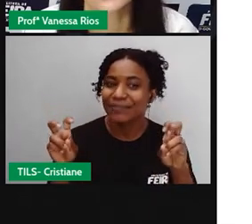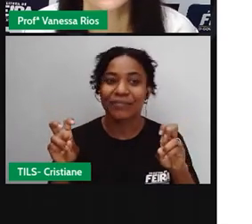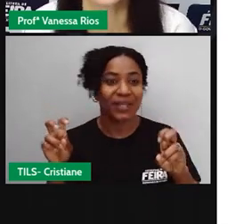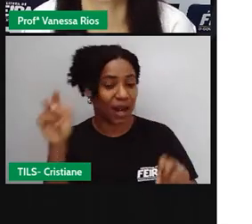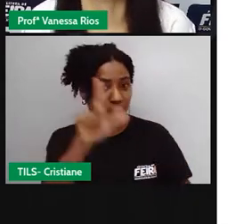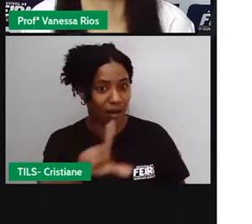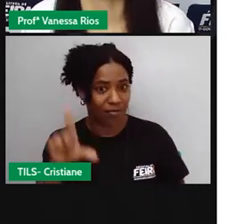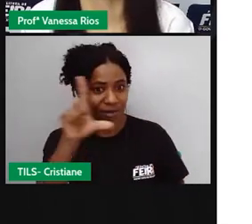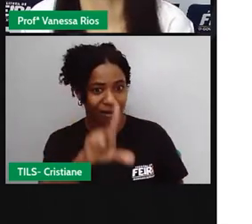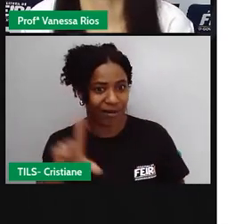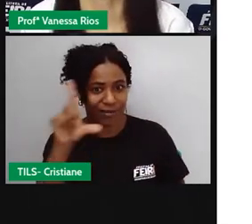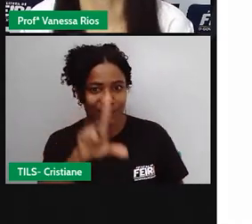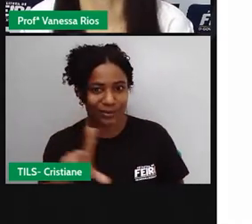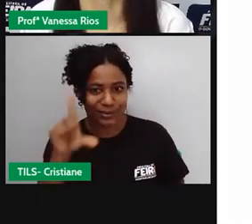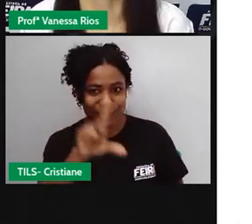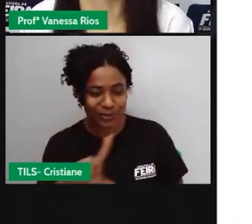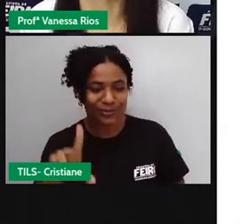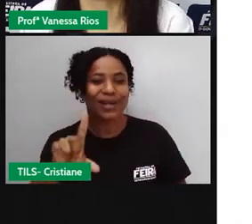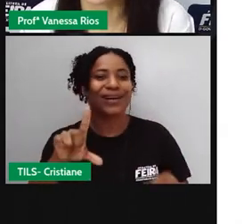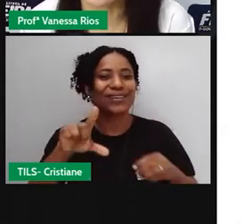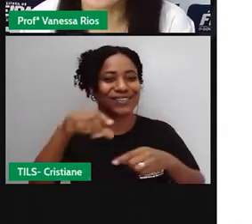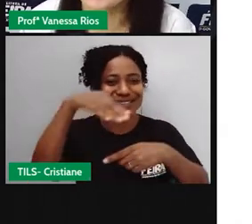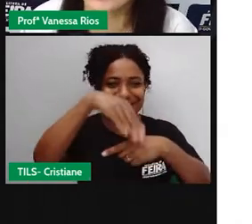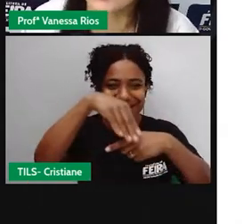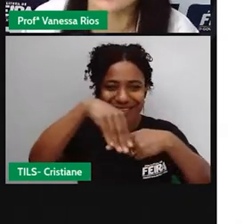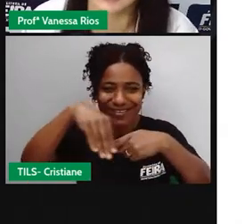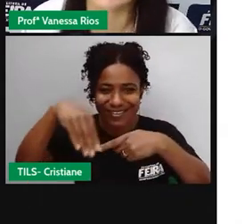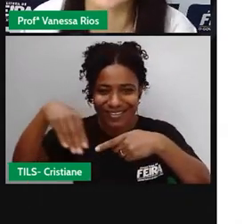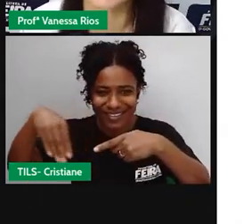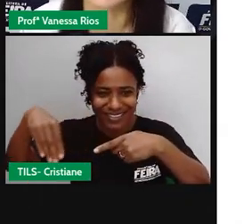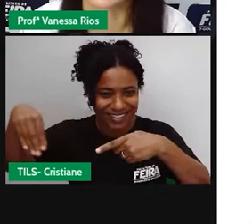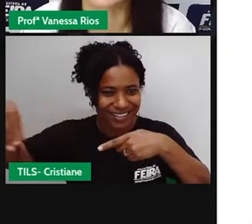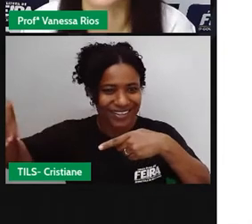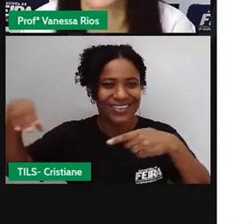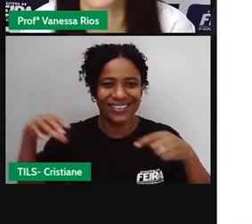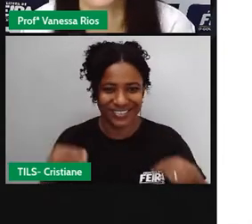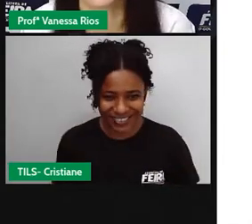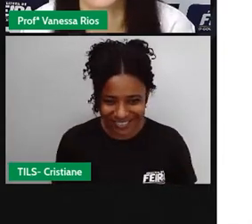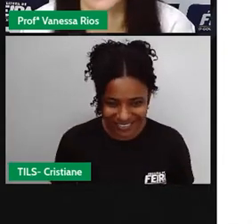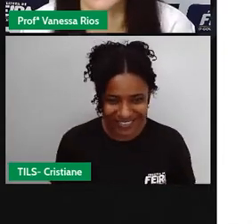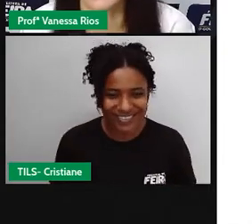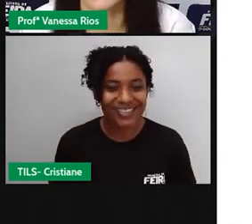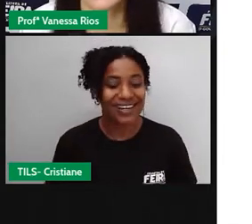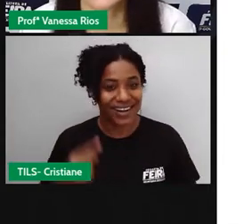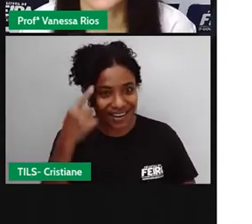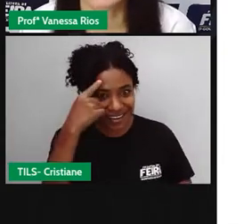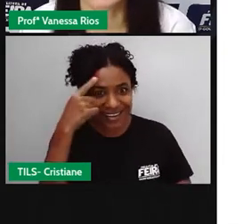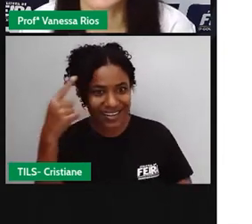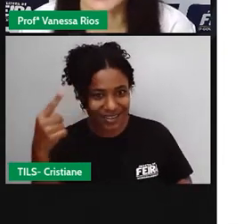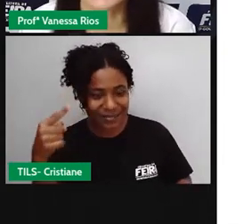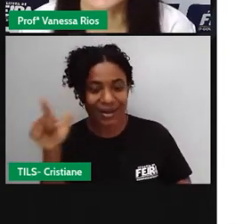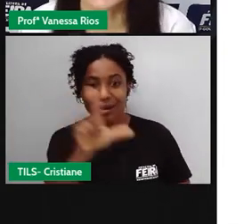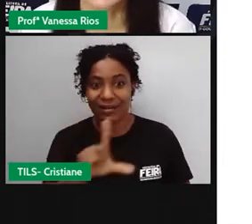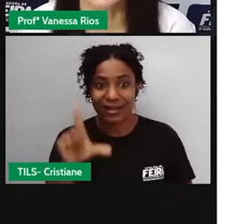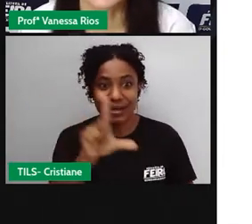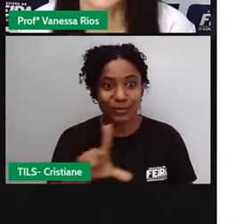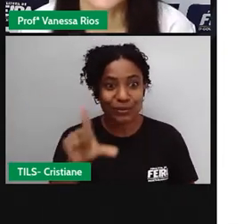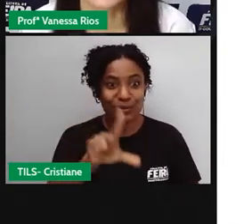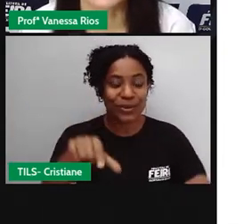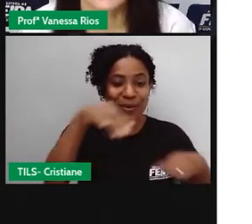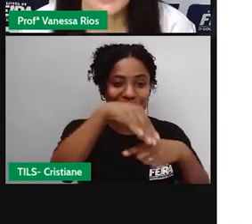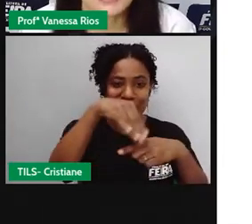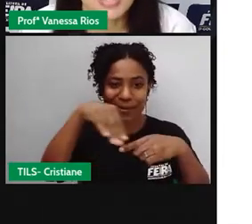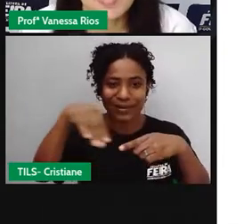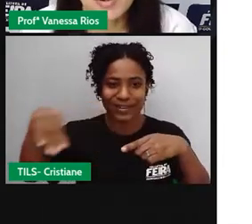literatura de cordel. A gente já começou a estudar sobre a literatura de cordel, já vimos aí toda a